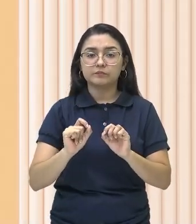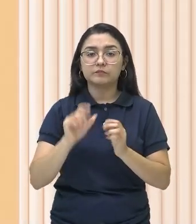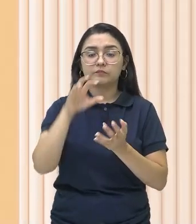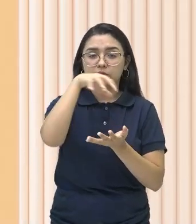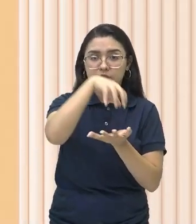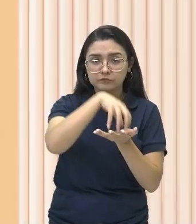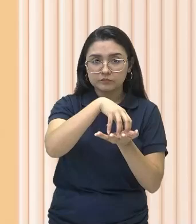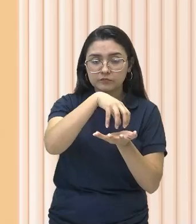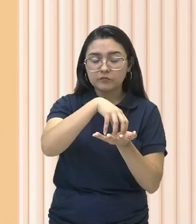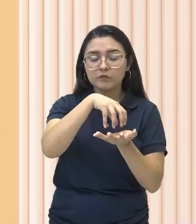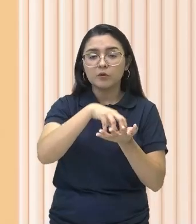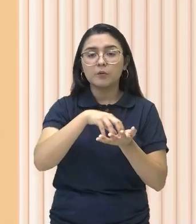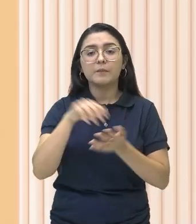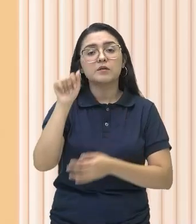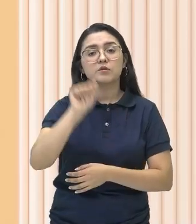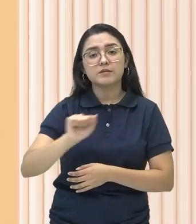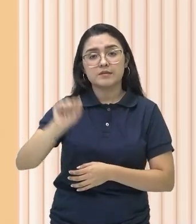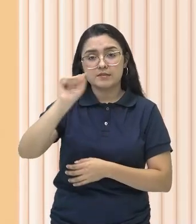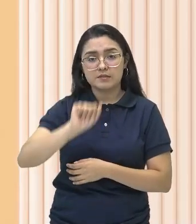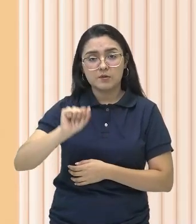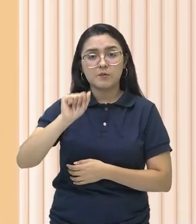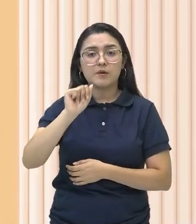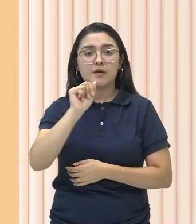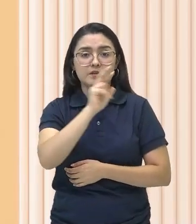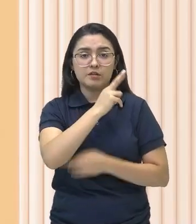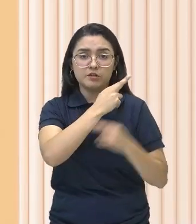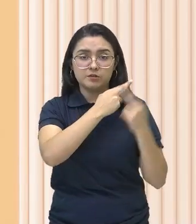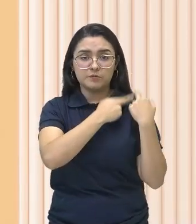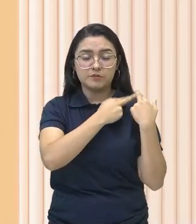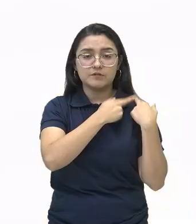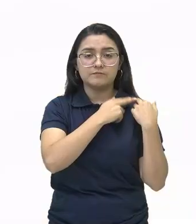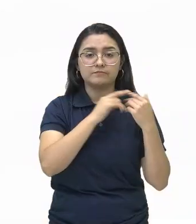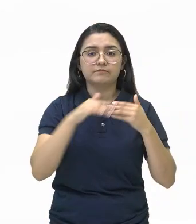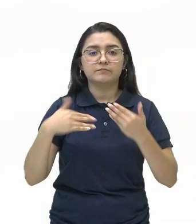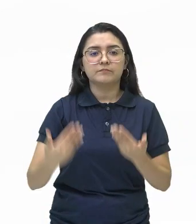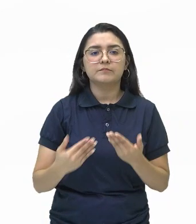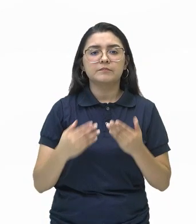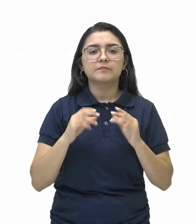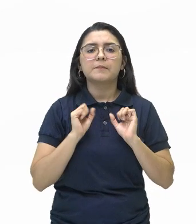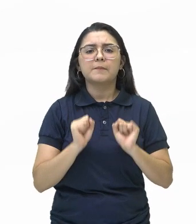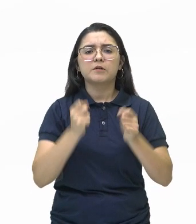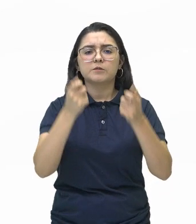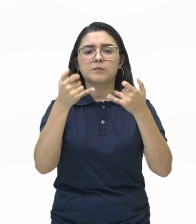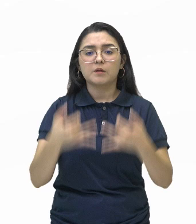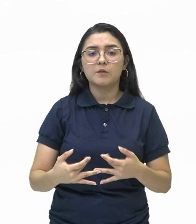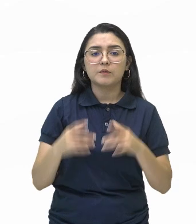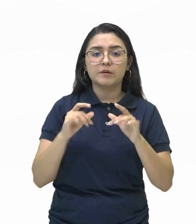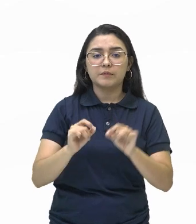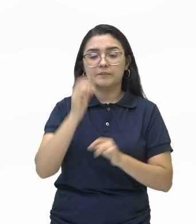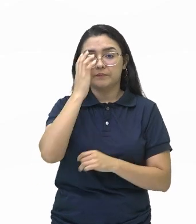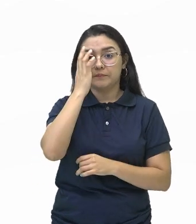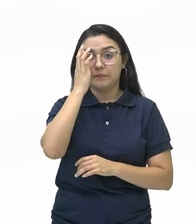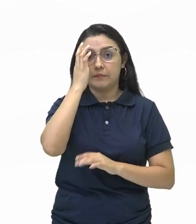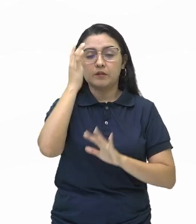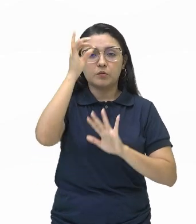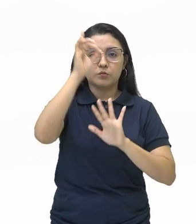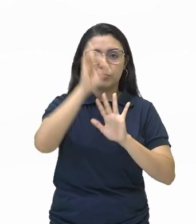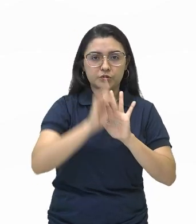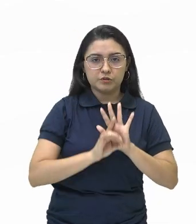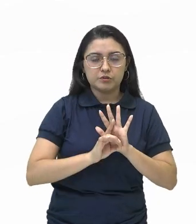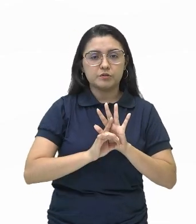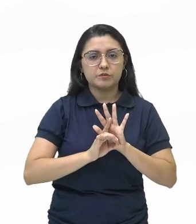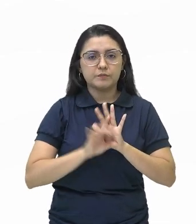alguma órgão, alguma associação que faz isso? Então, olha só, definindo o tema, a gente pode dizer o seguinte: o direito